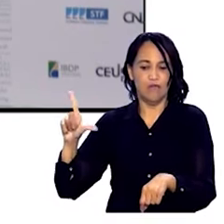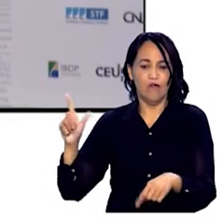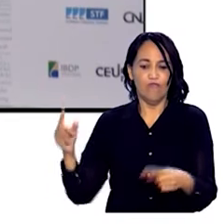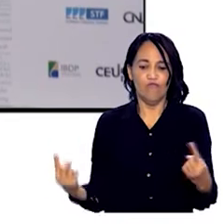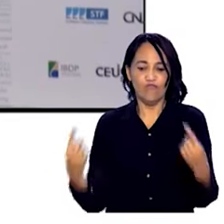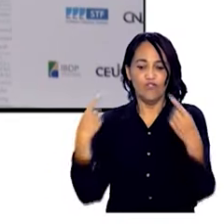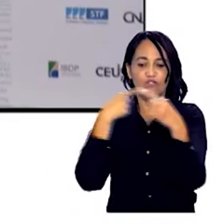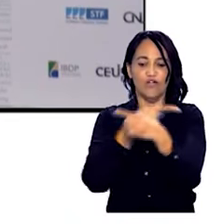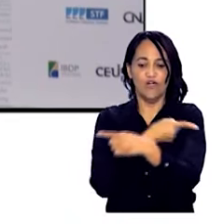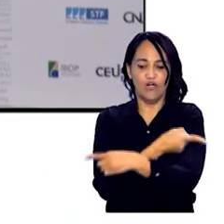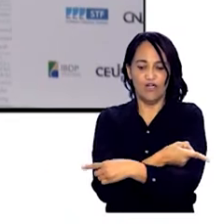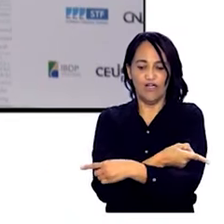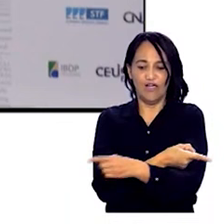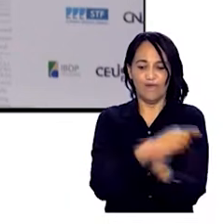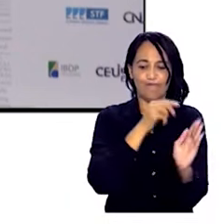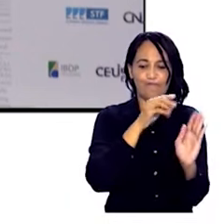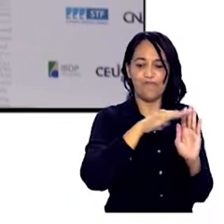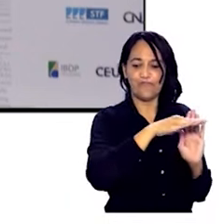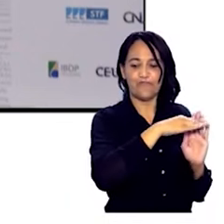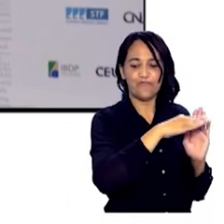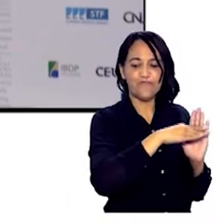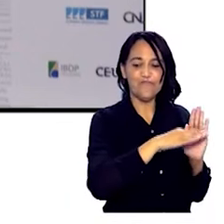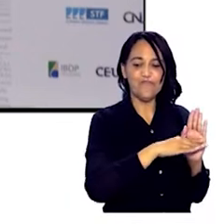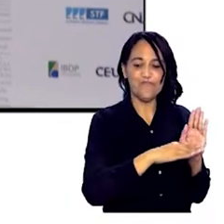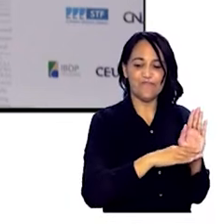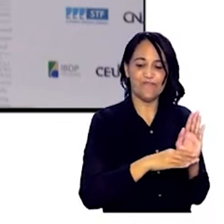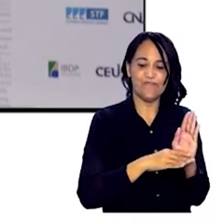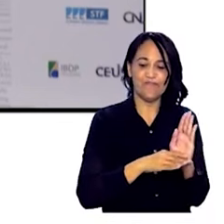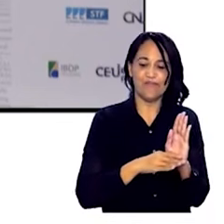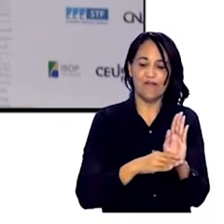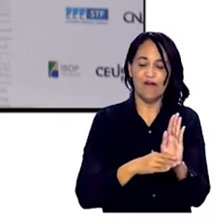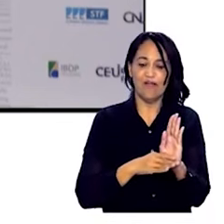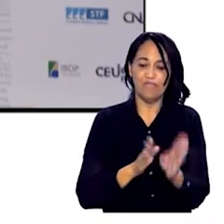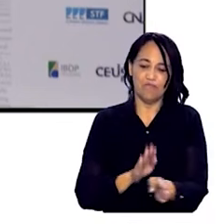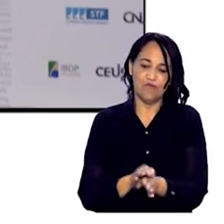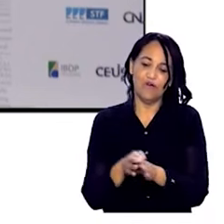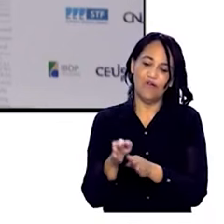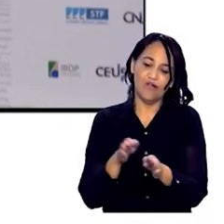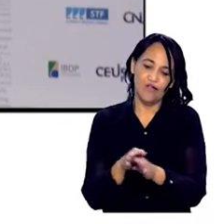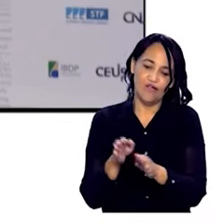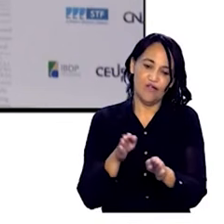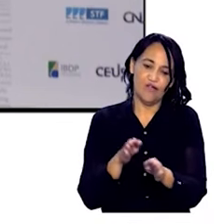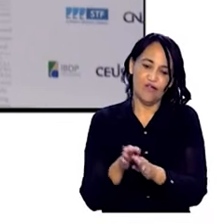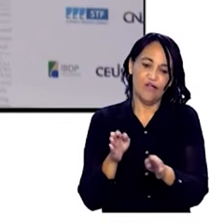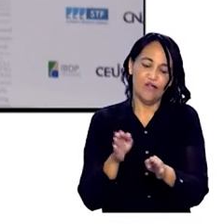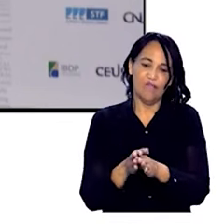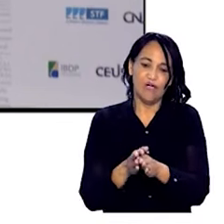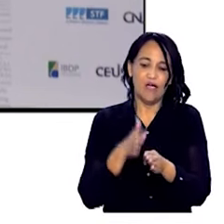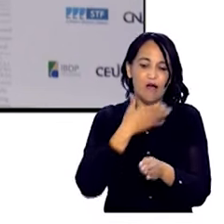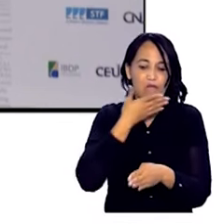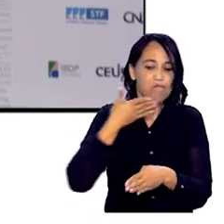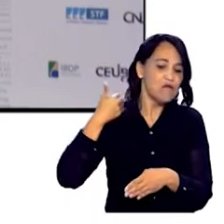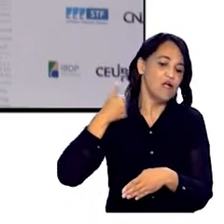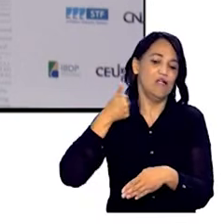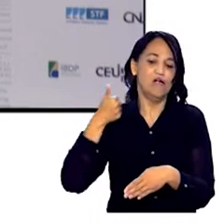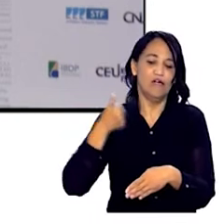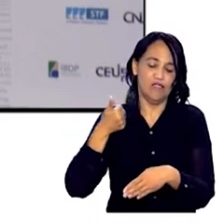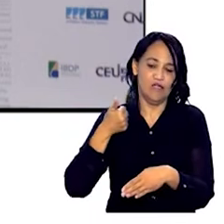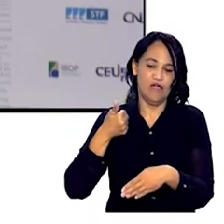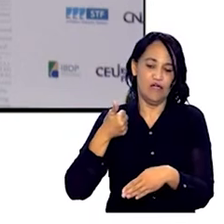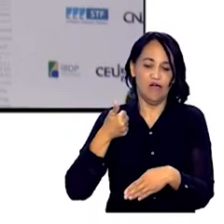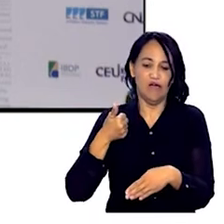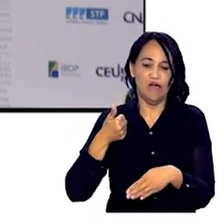por até por uma uma orientação para otimizar digamos assim o nosso o nosso